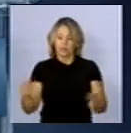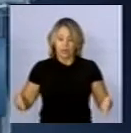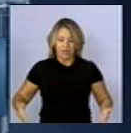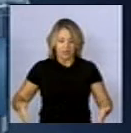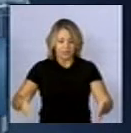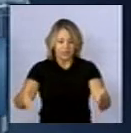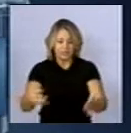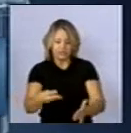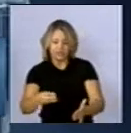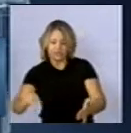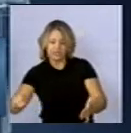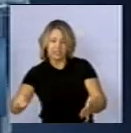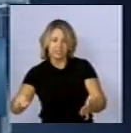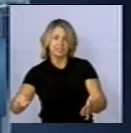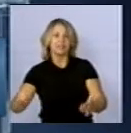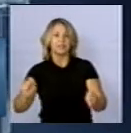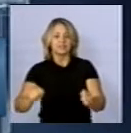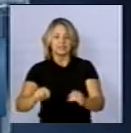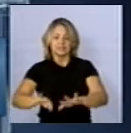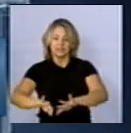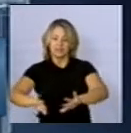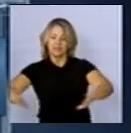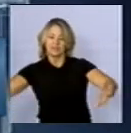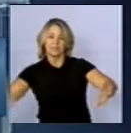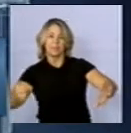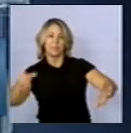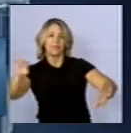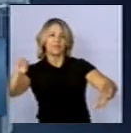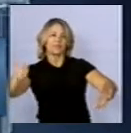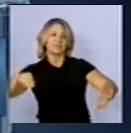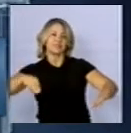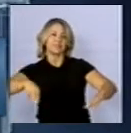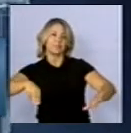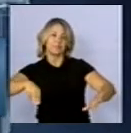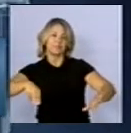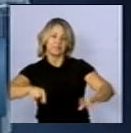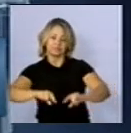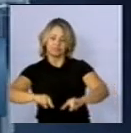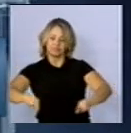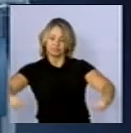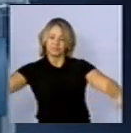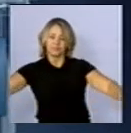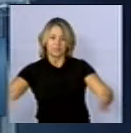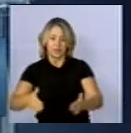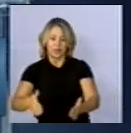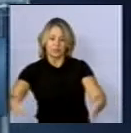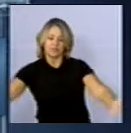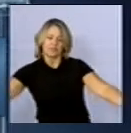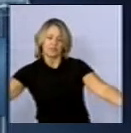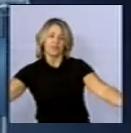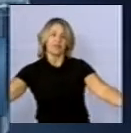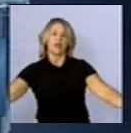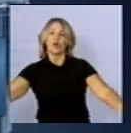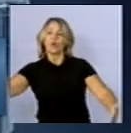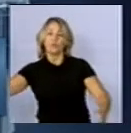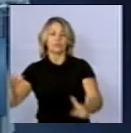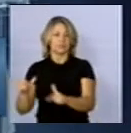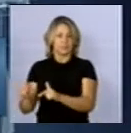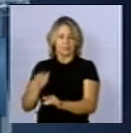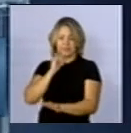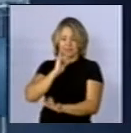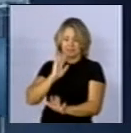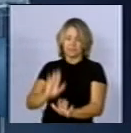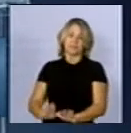30 teria que ser elevado aí a 90 M fizemos também um outro exercício imaginemos que se